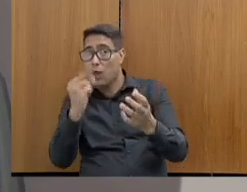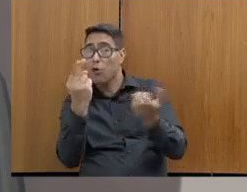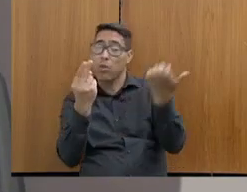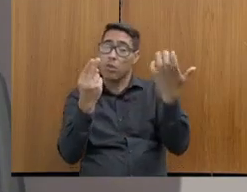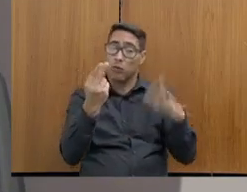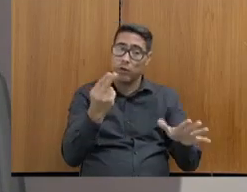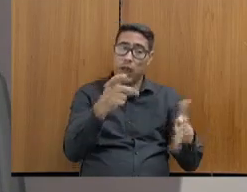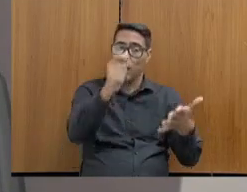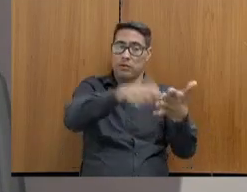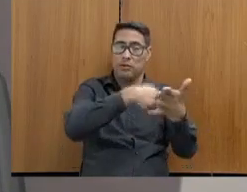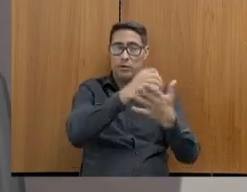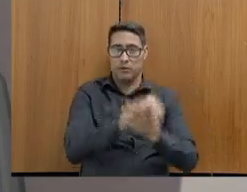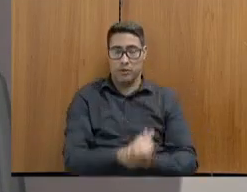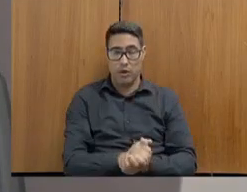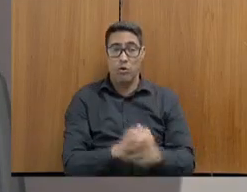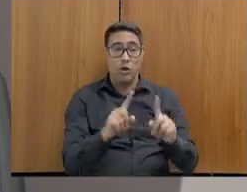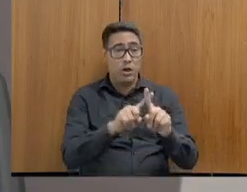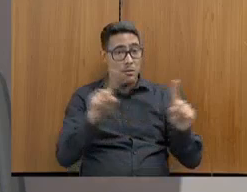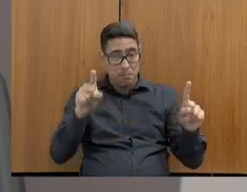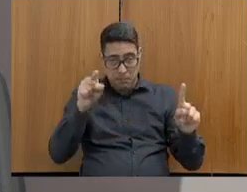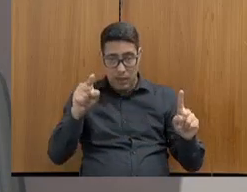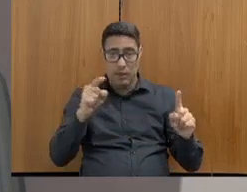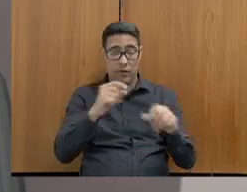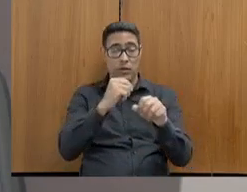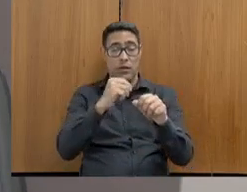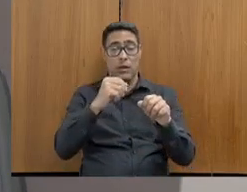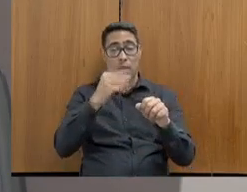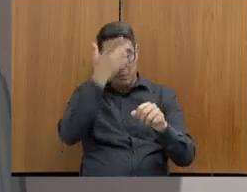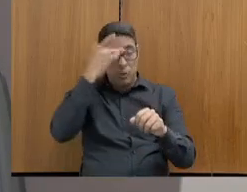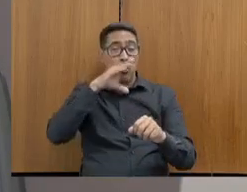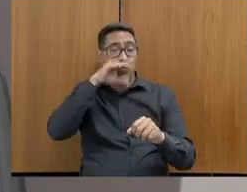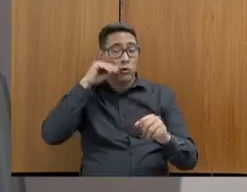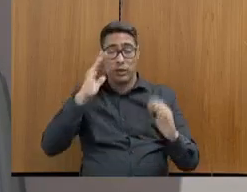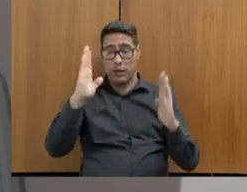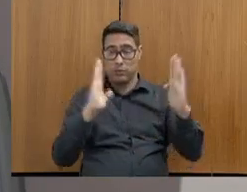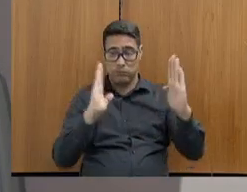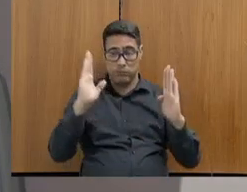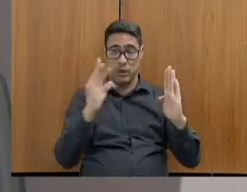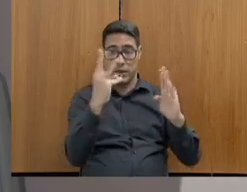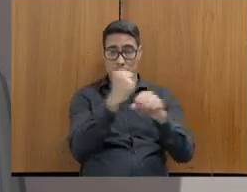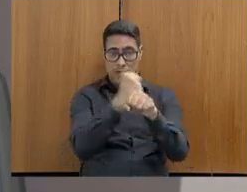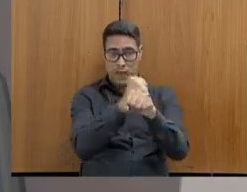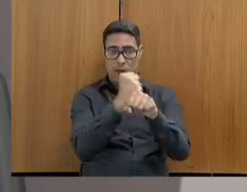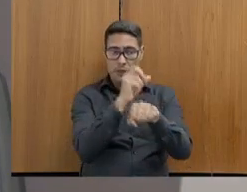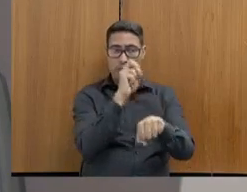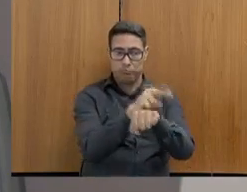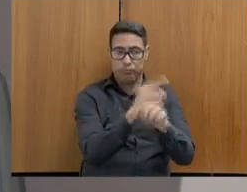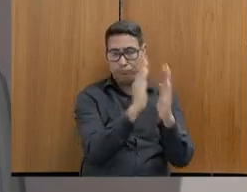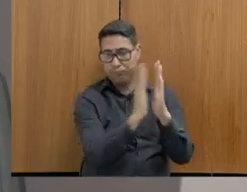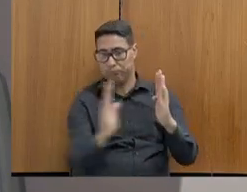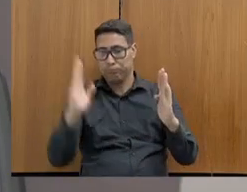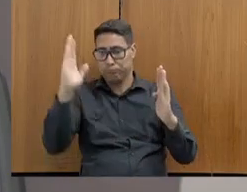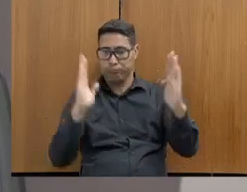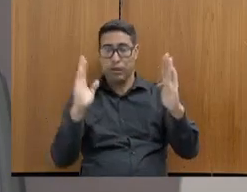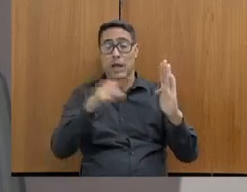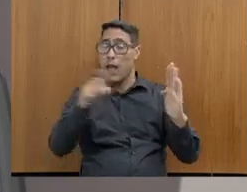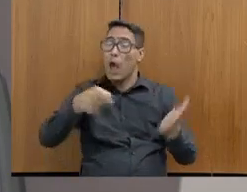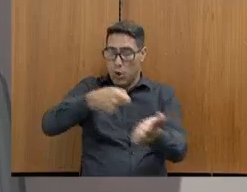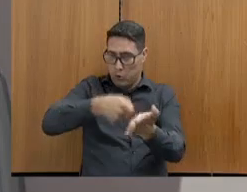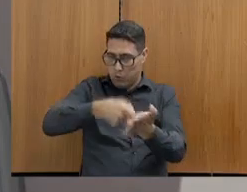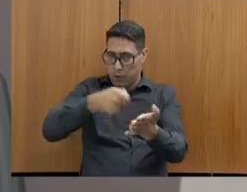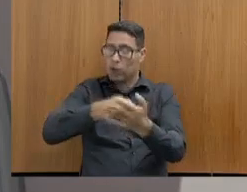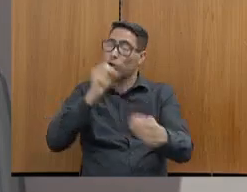servidores ainda no estágio probatório a uma obrigatoriedade desta capacitação dentro desse